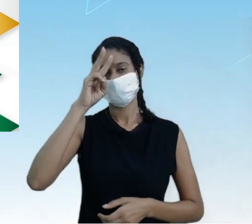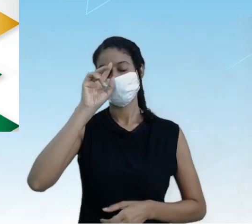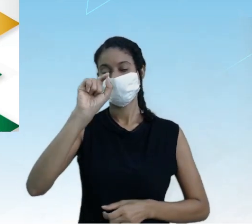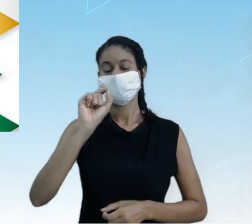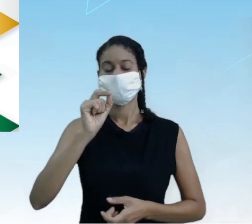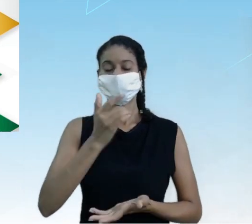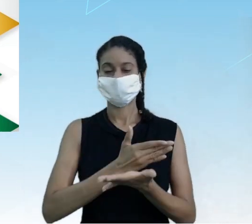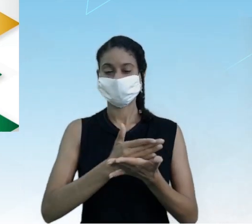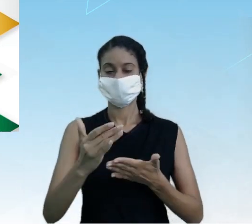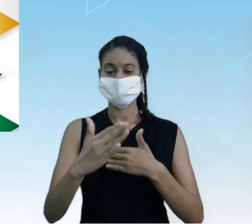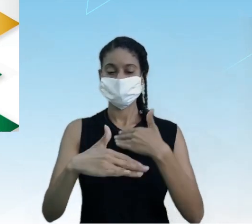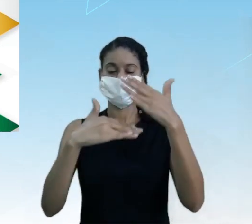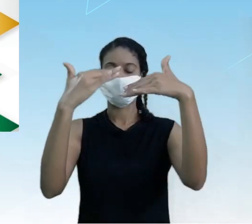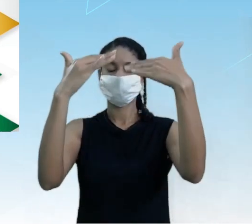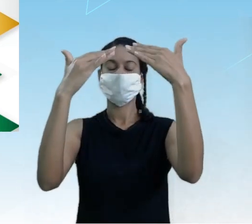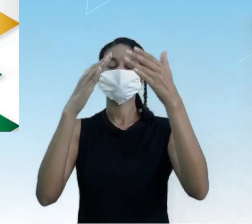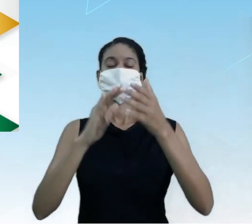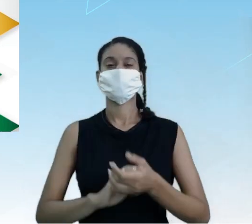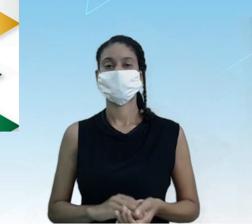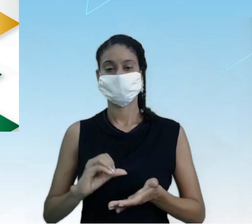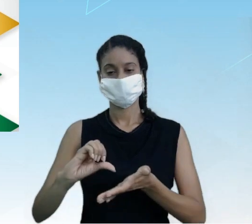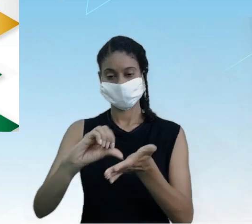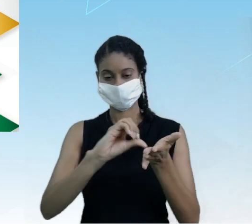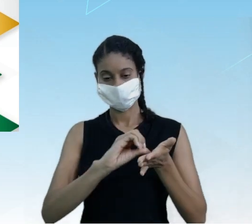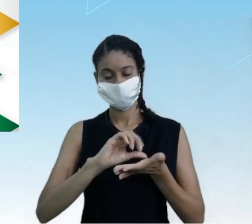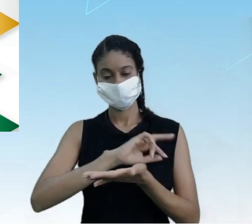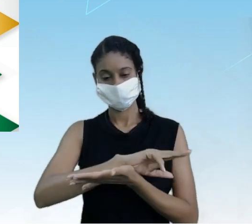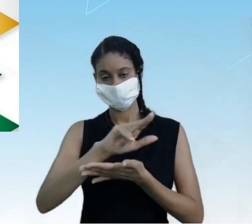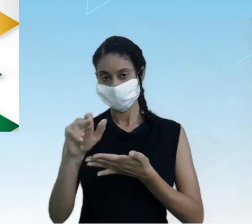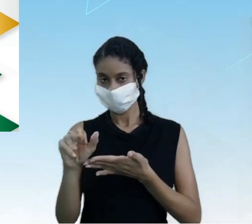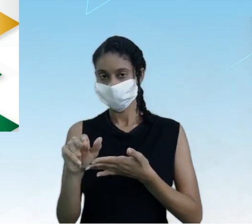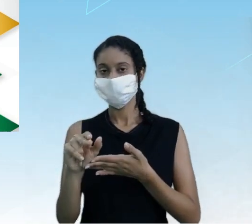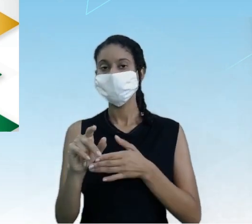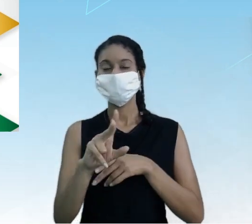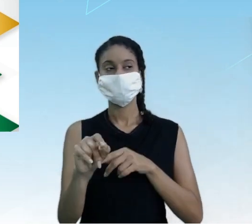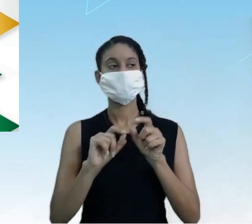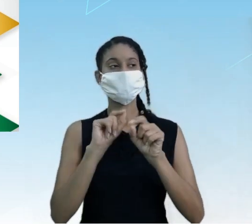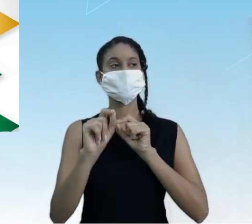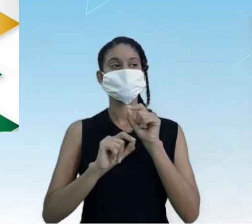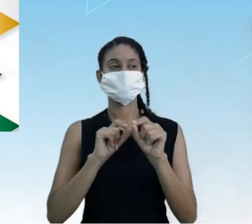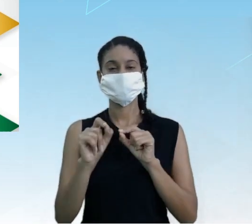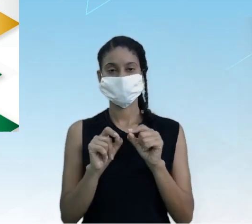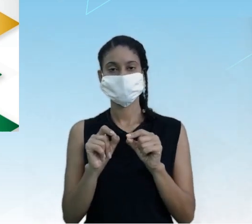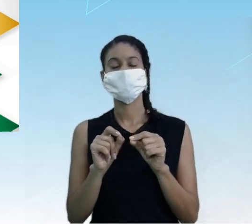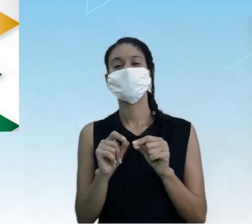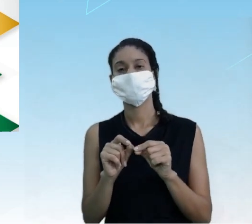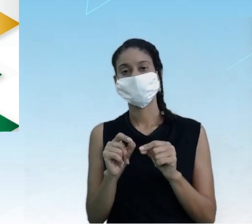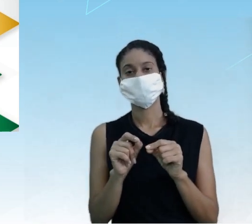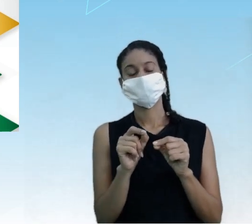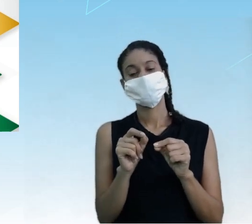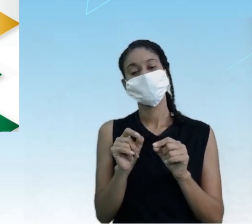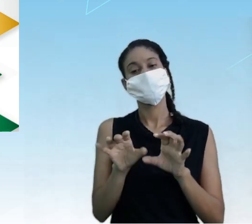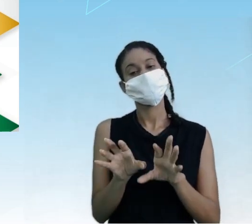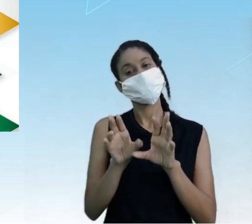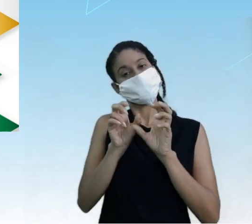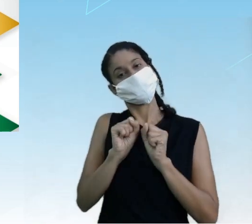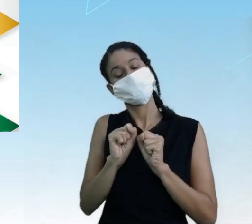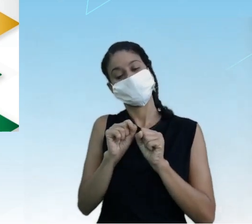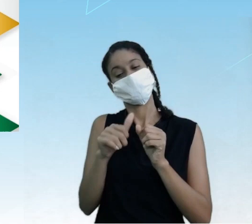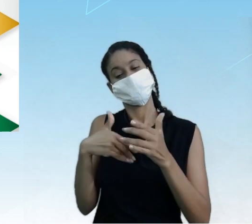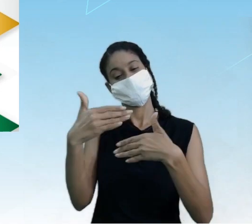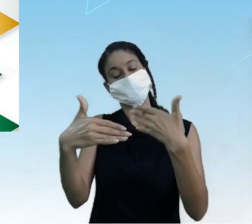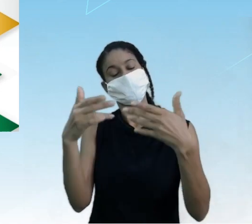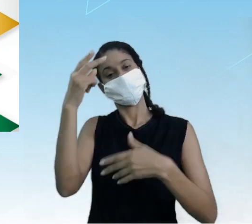causa do processo de colonização e as variações elas vão serem adquiridas conforme o